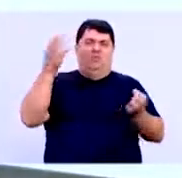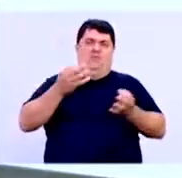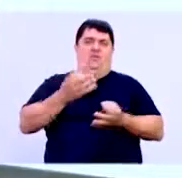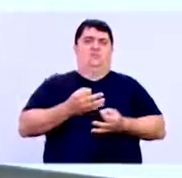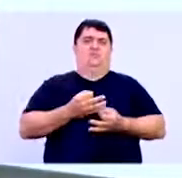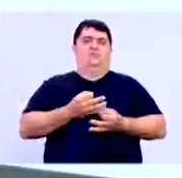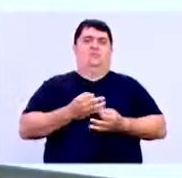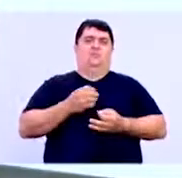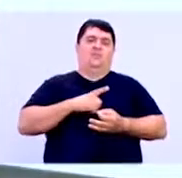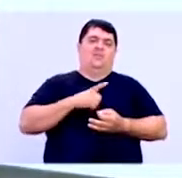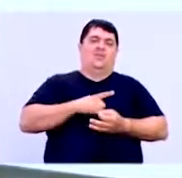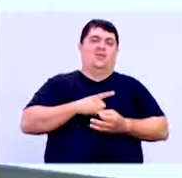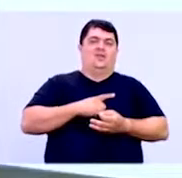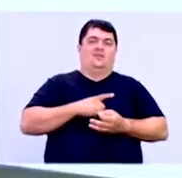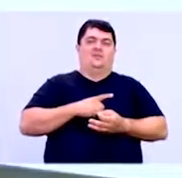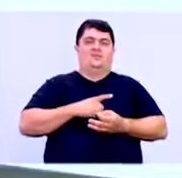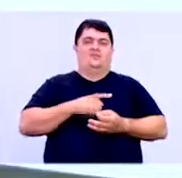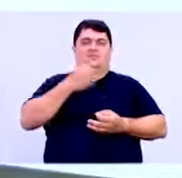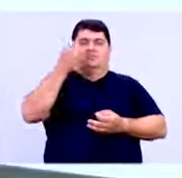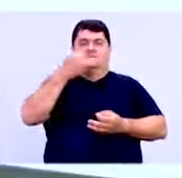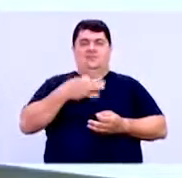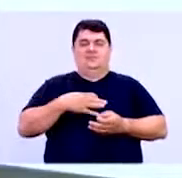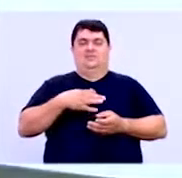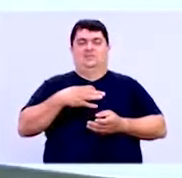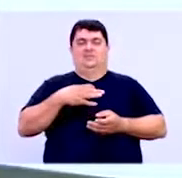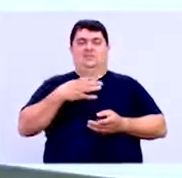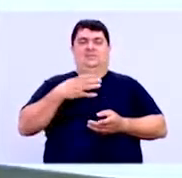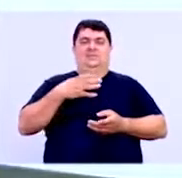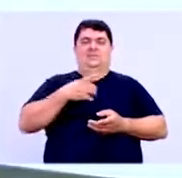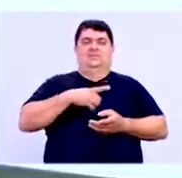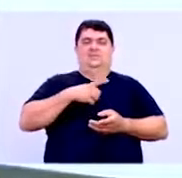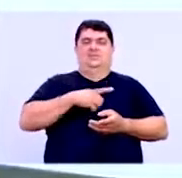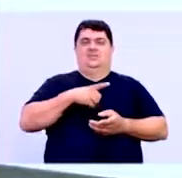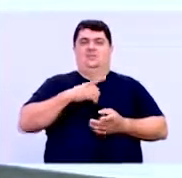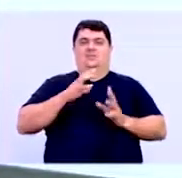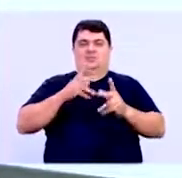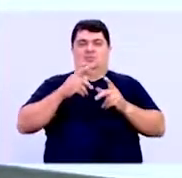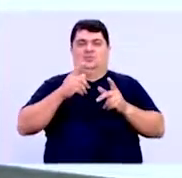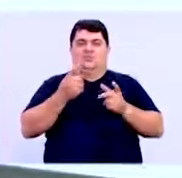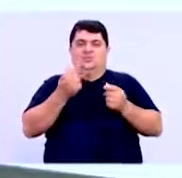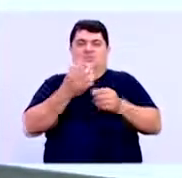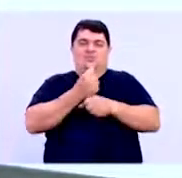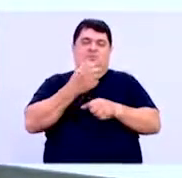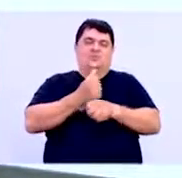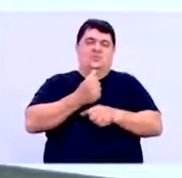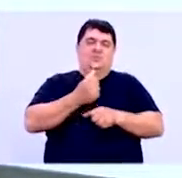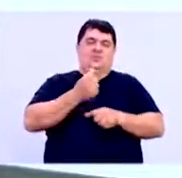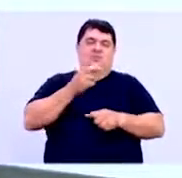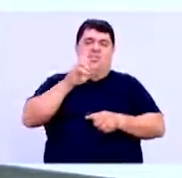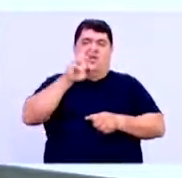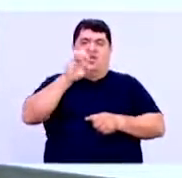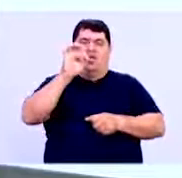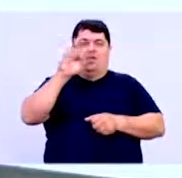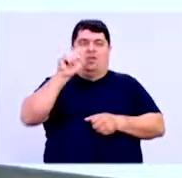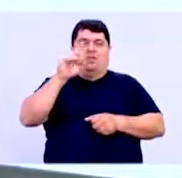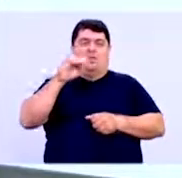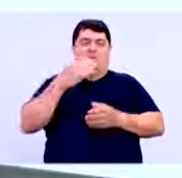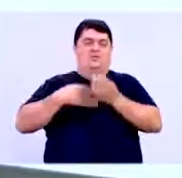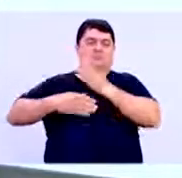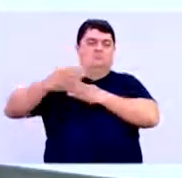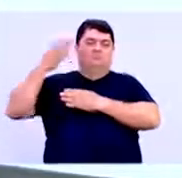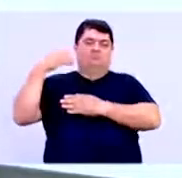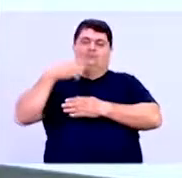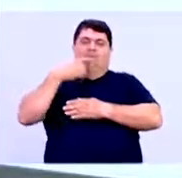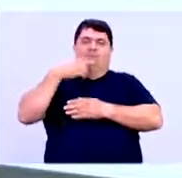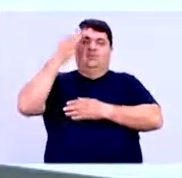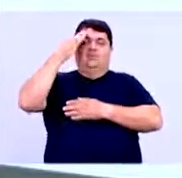A gente até costuma dizer, dentro do mercado financeiro, de fundos, de aplicações, que rentabilidade passada não